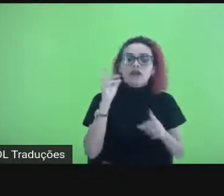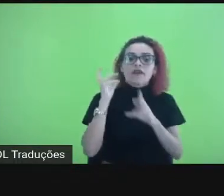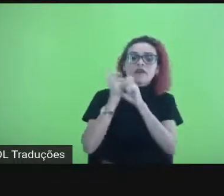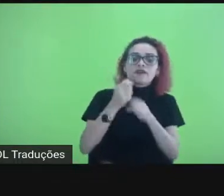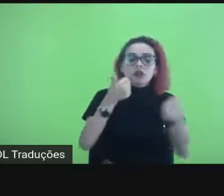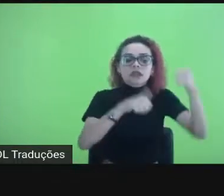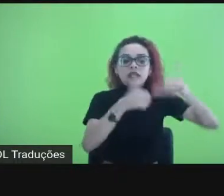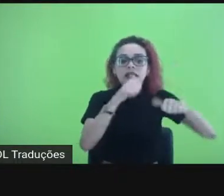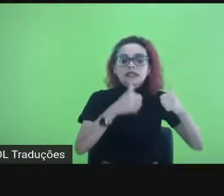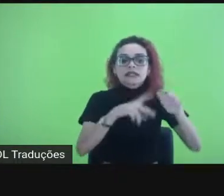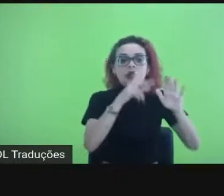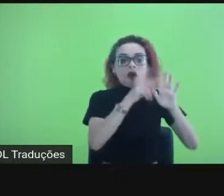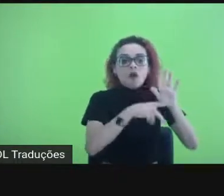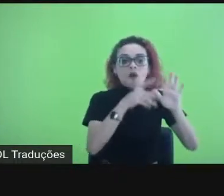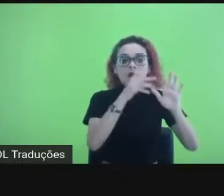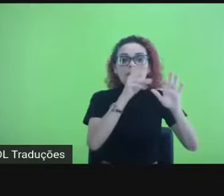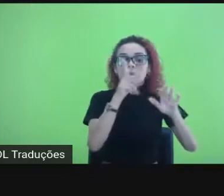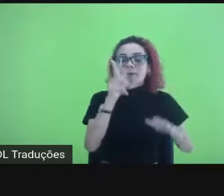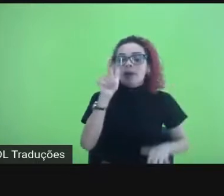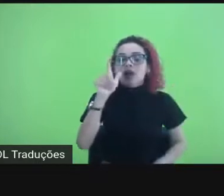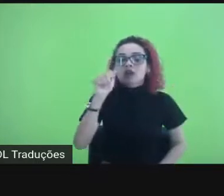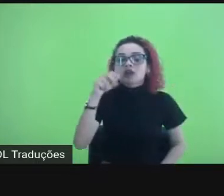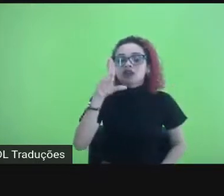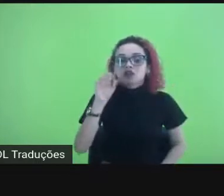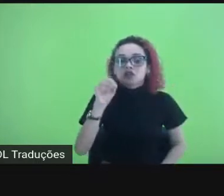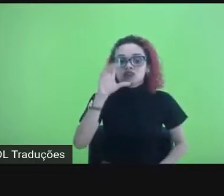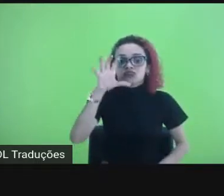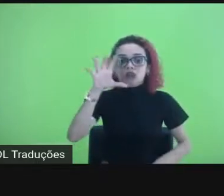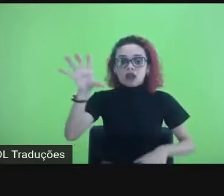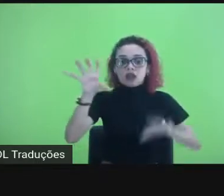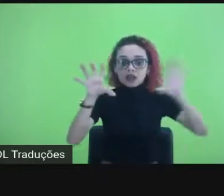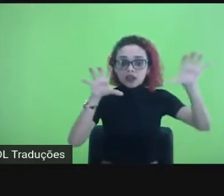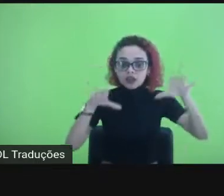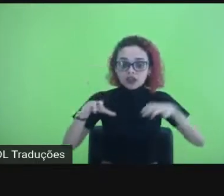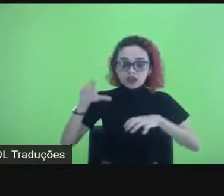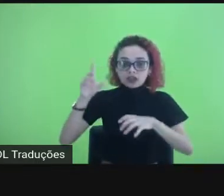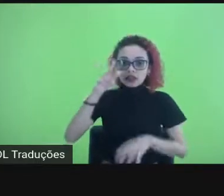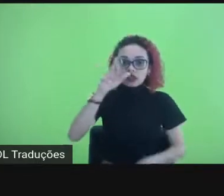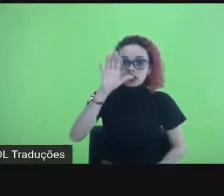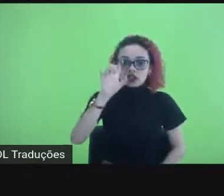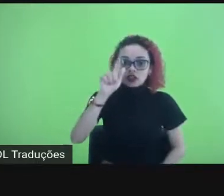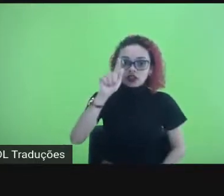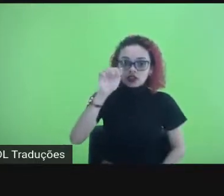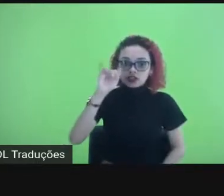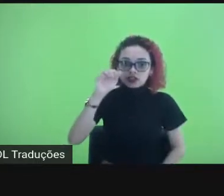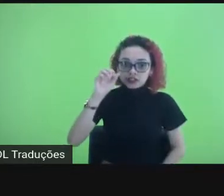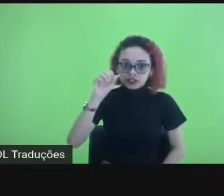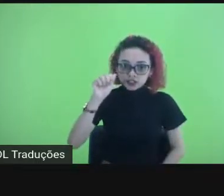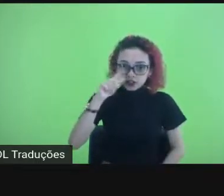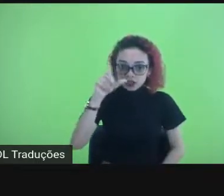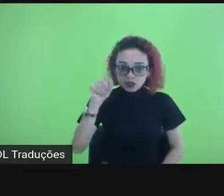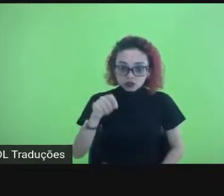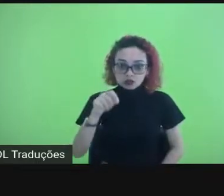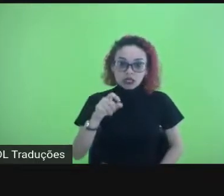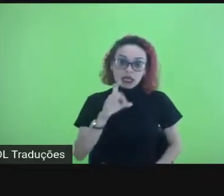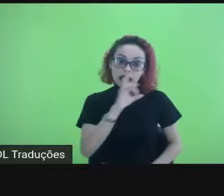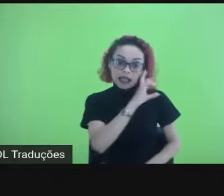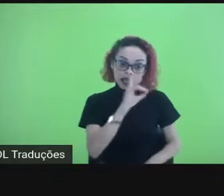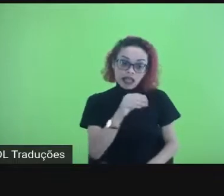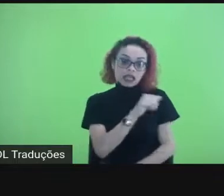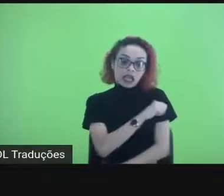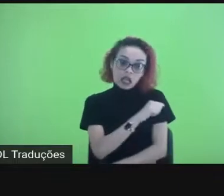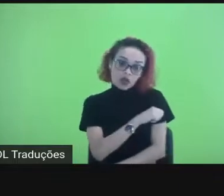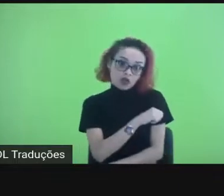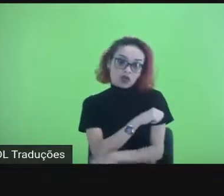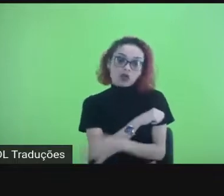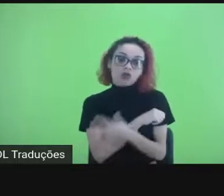aí, nesse processo de revisão, cada pessoa, cada residente, né, dessa turma, como